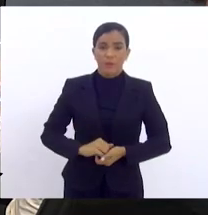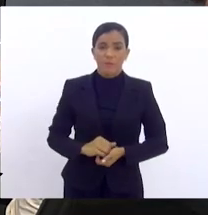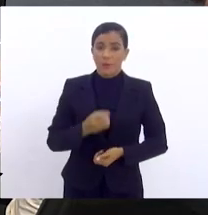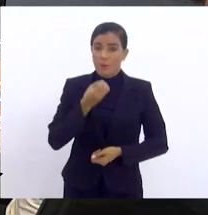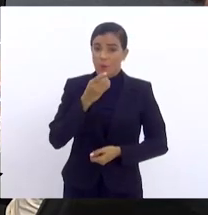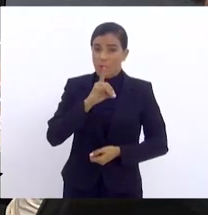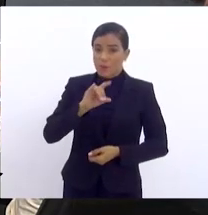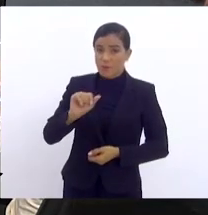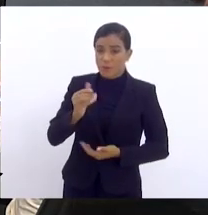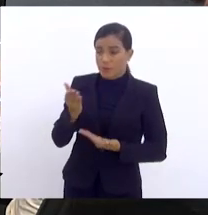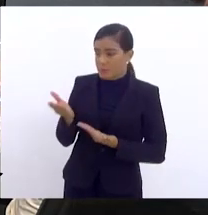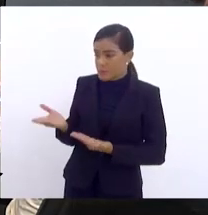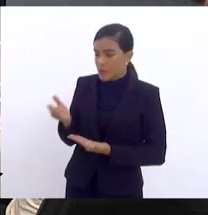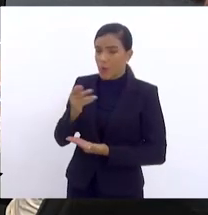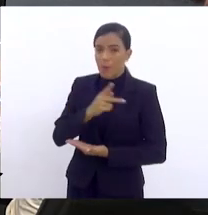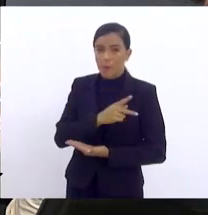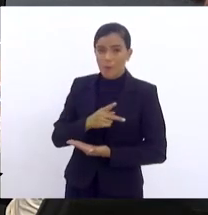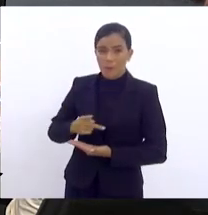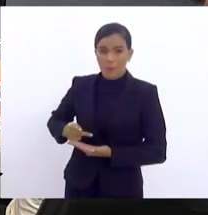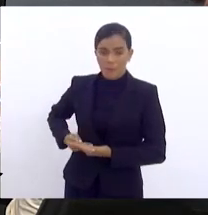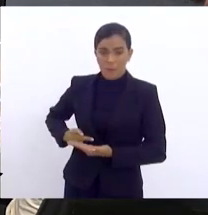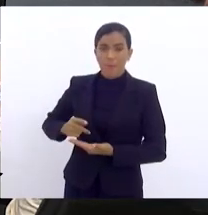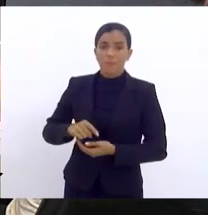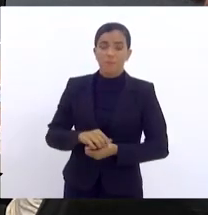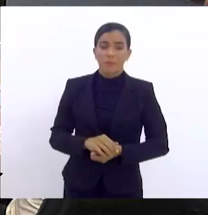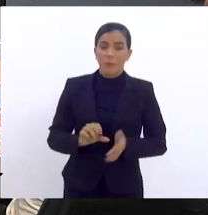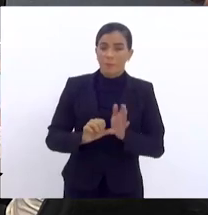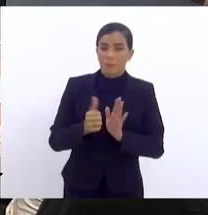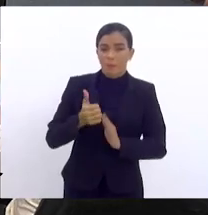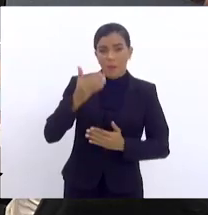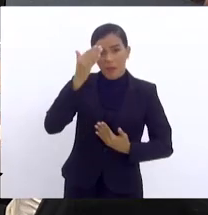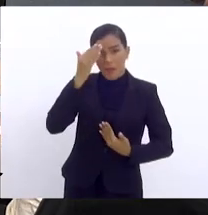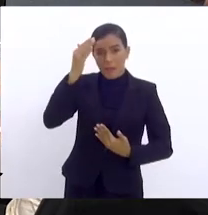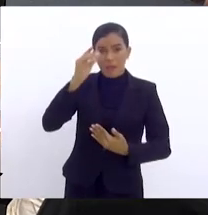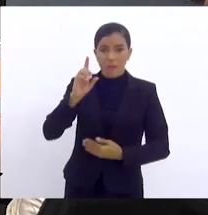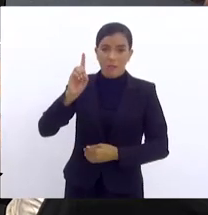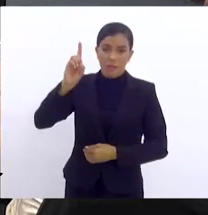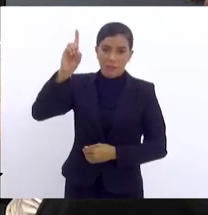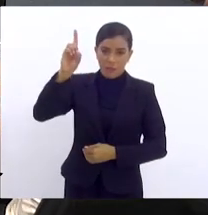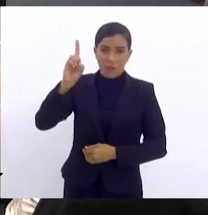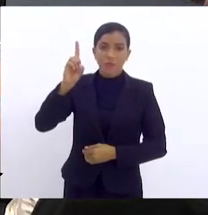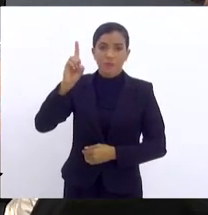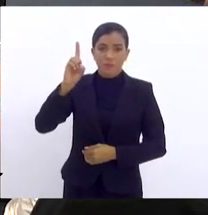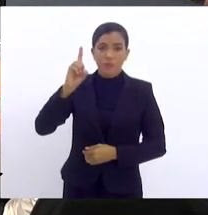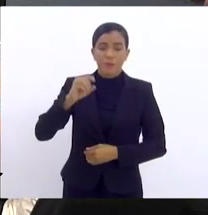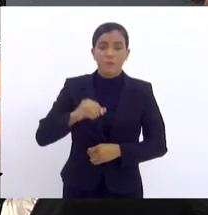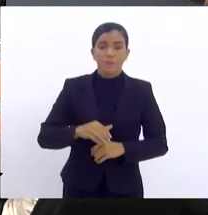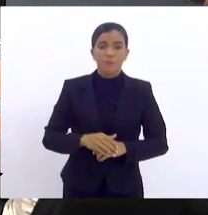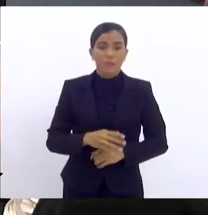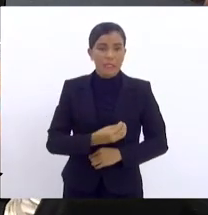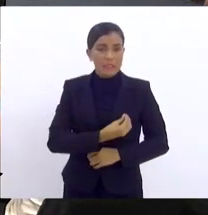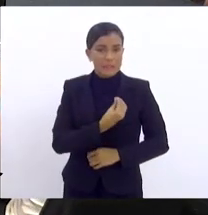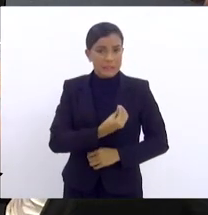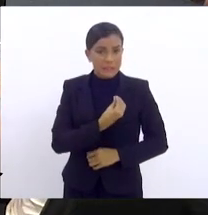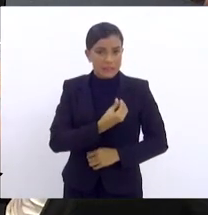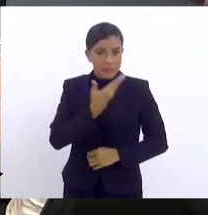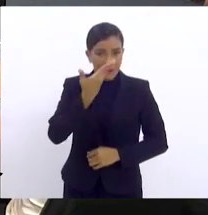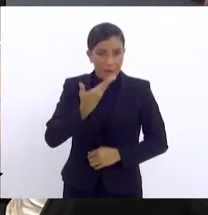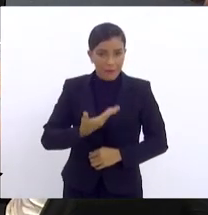Bom dia senhor presidente quero primeiramente agradecer a Deus essa rica oportunidade de poder estar aqui